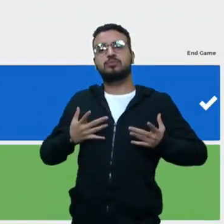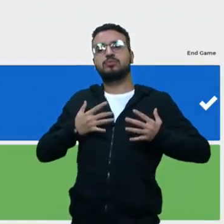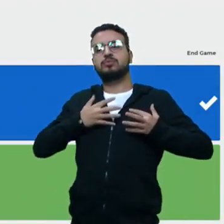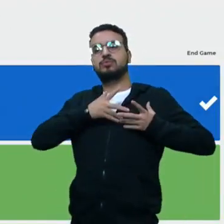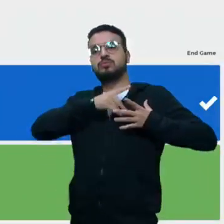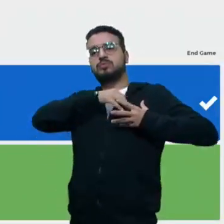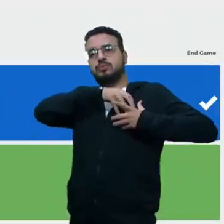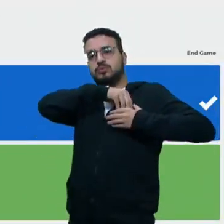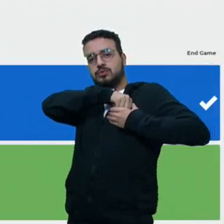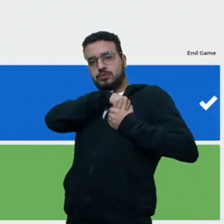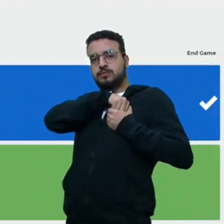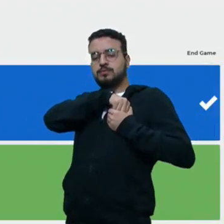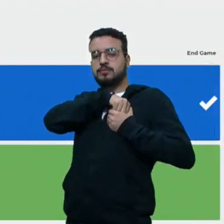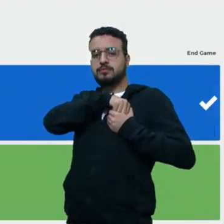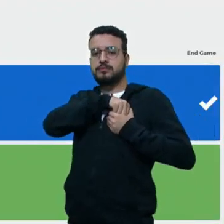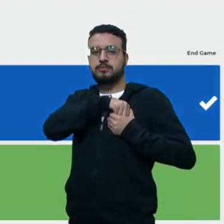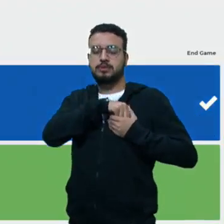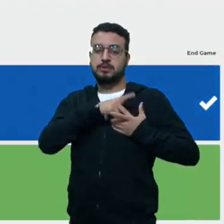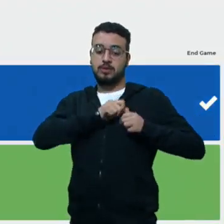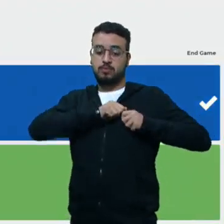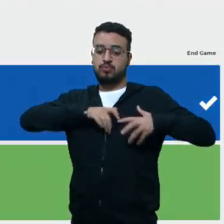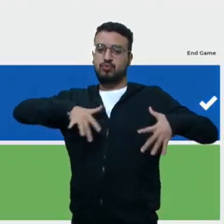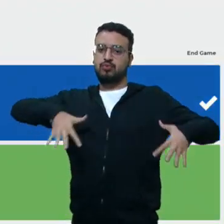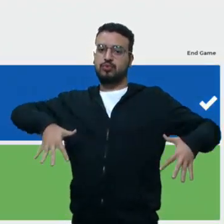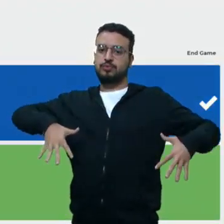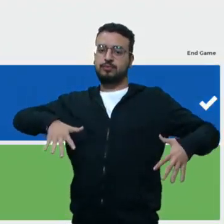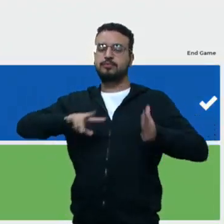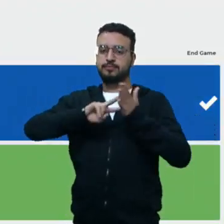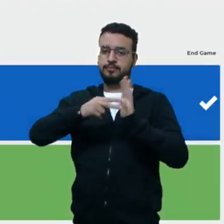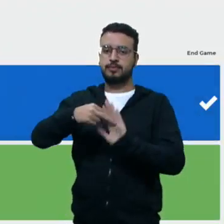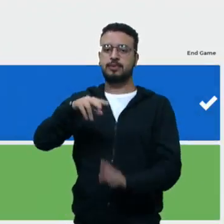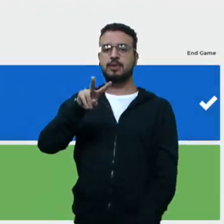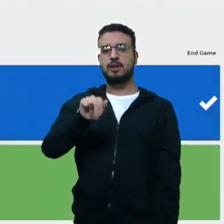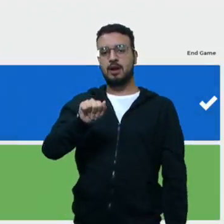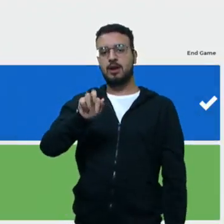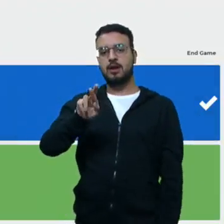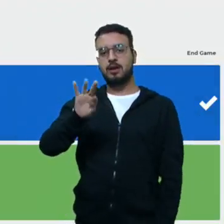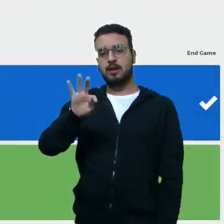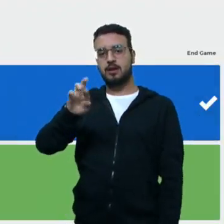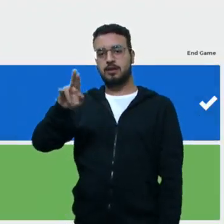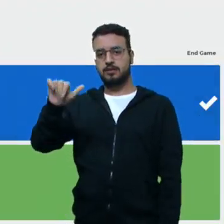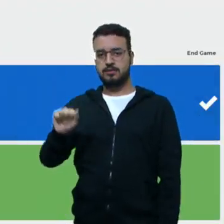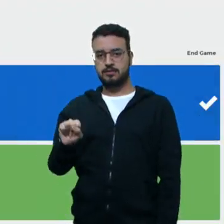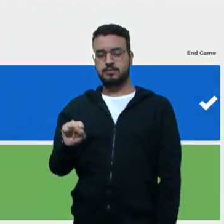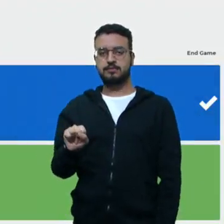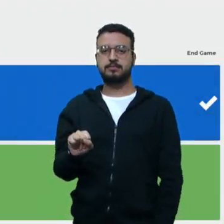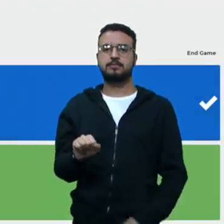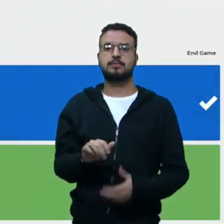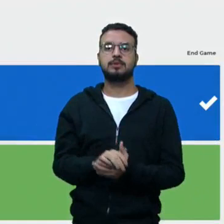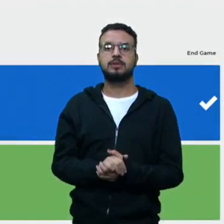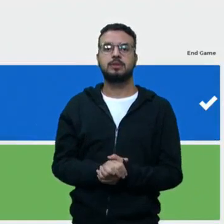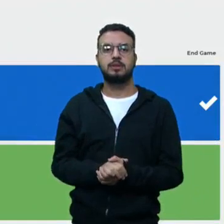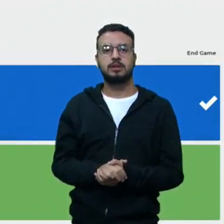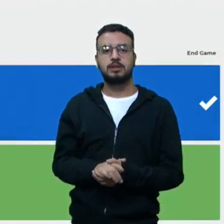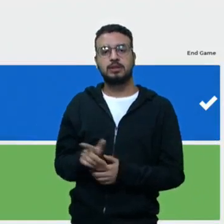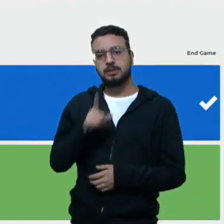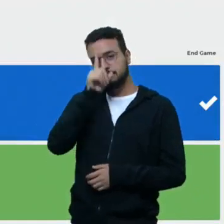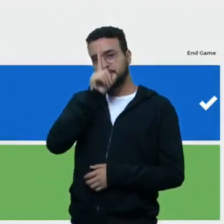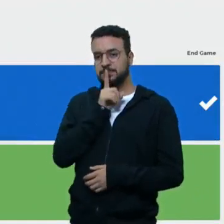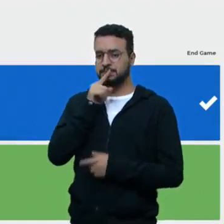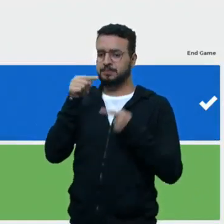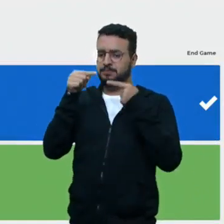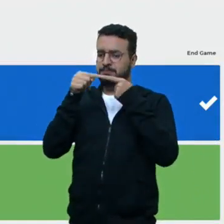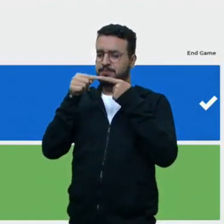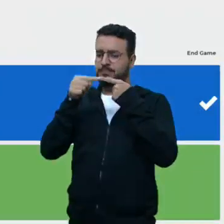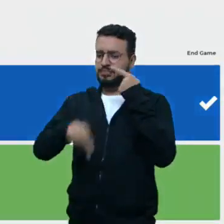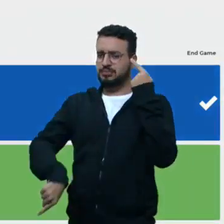seja, convergente ao coração. Agora, divergente são as artérias. Temos a cavidade medular, que aí não